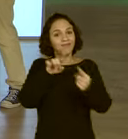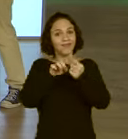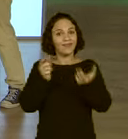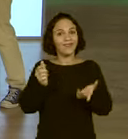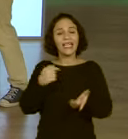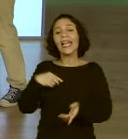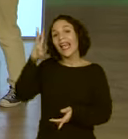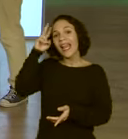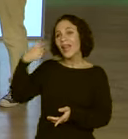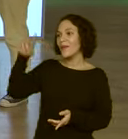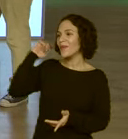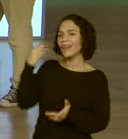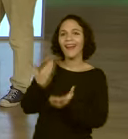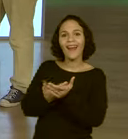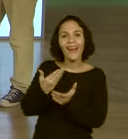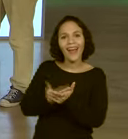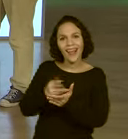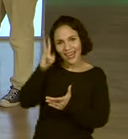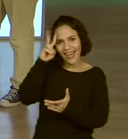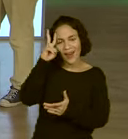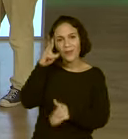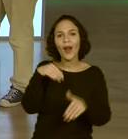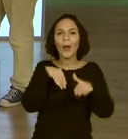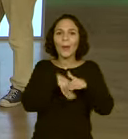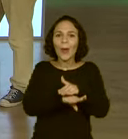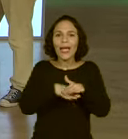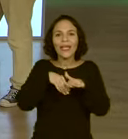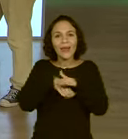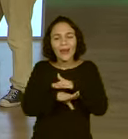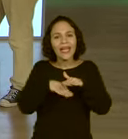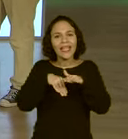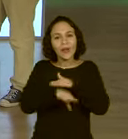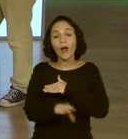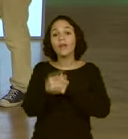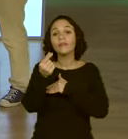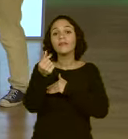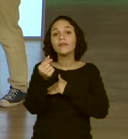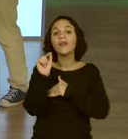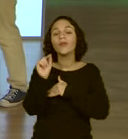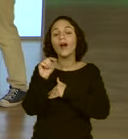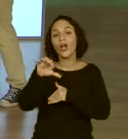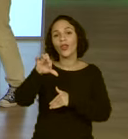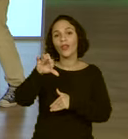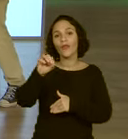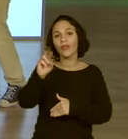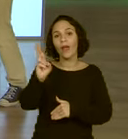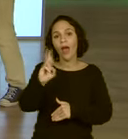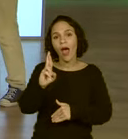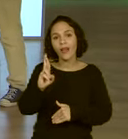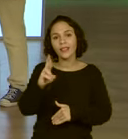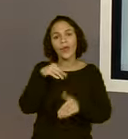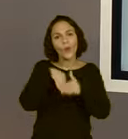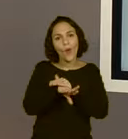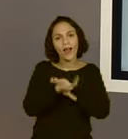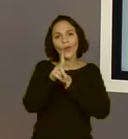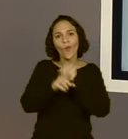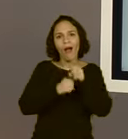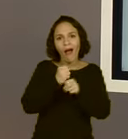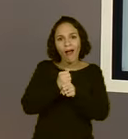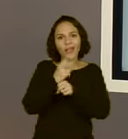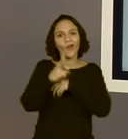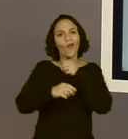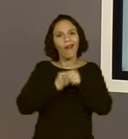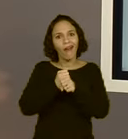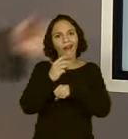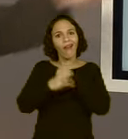nossa aula anterior, né? Dos R$ 90 guardados durante muito tempo. Que você pode juntar e realizar